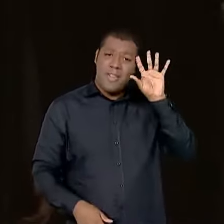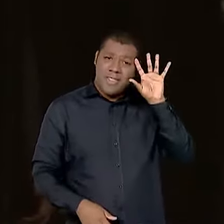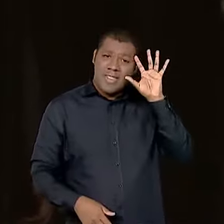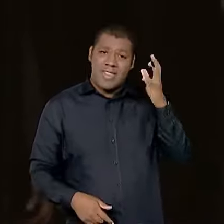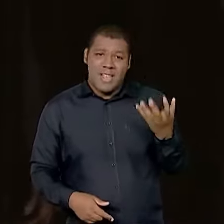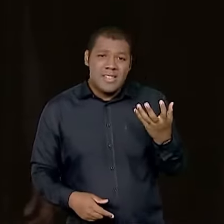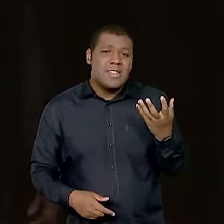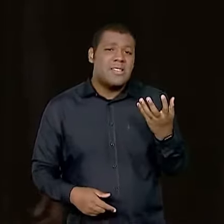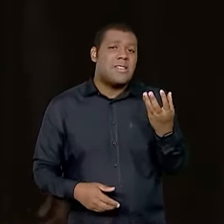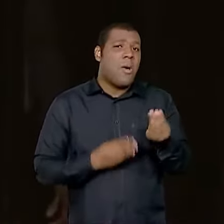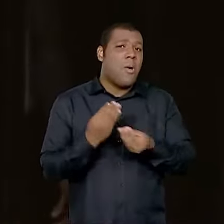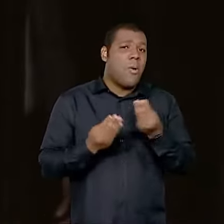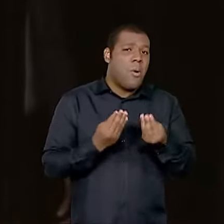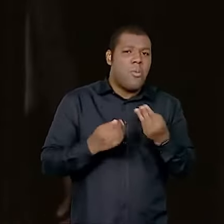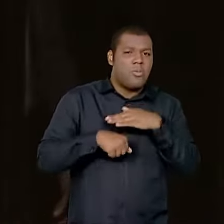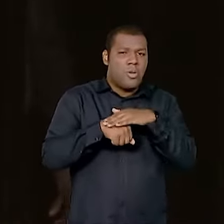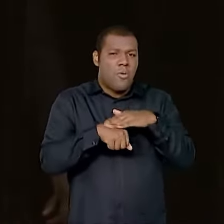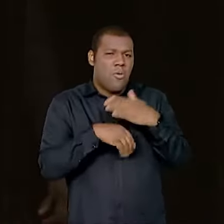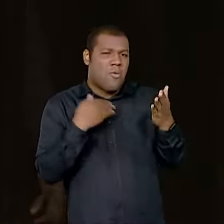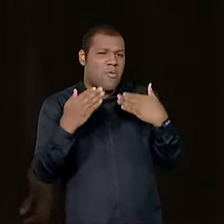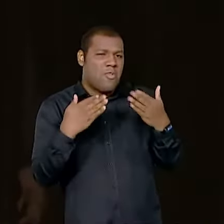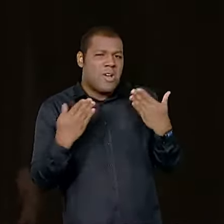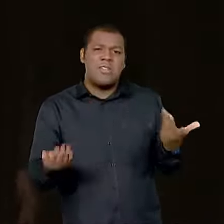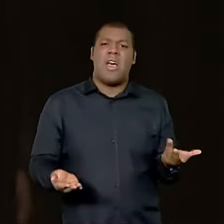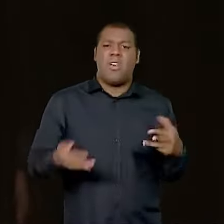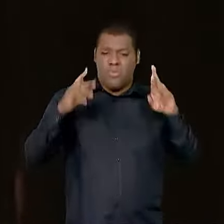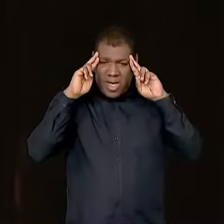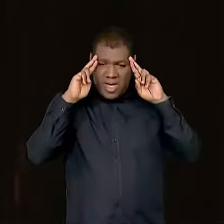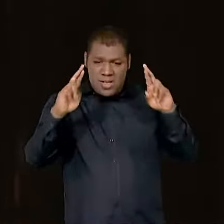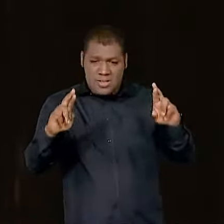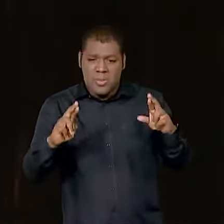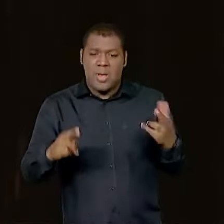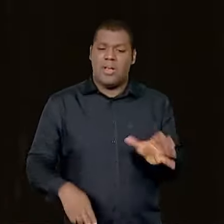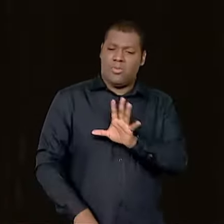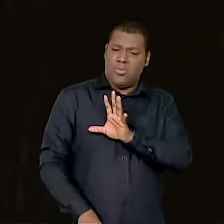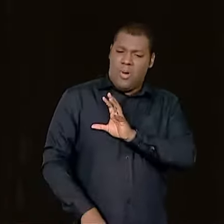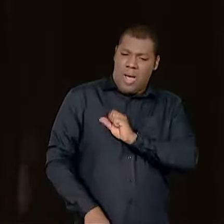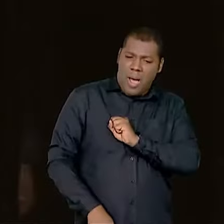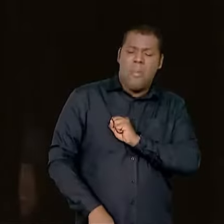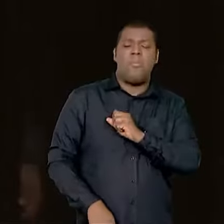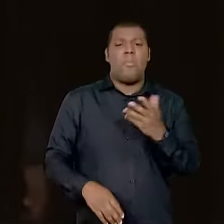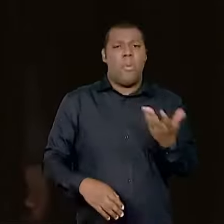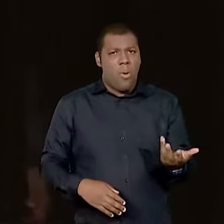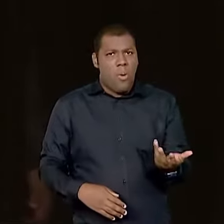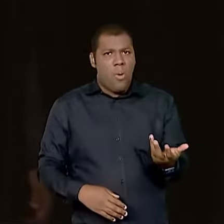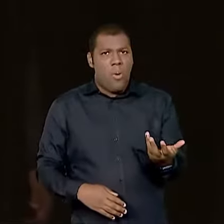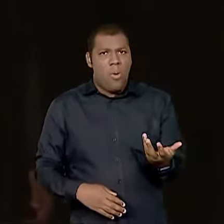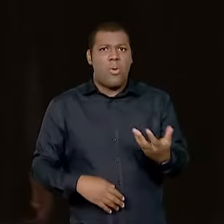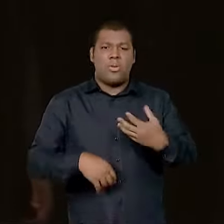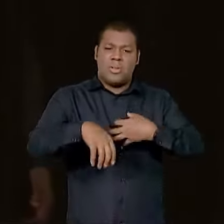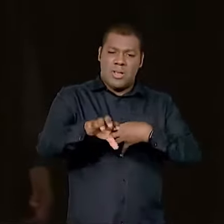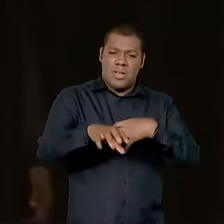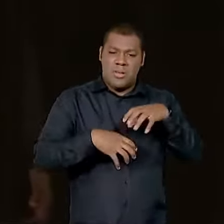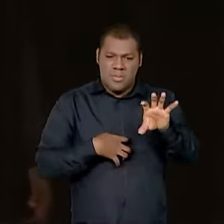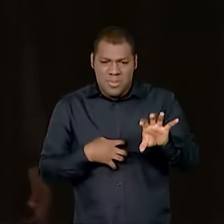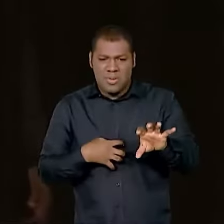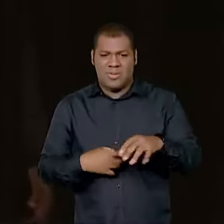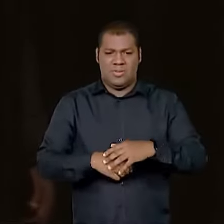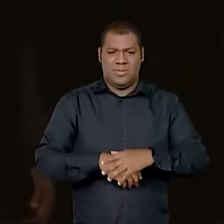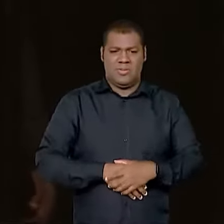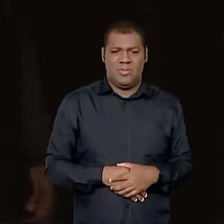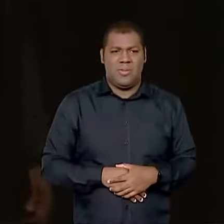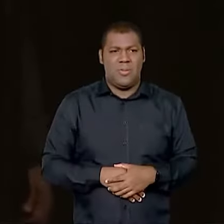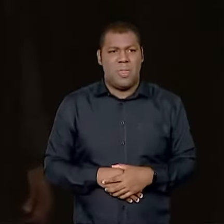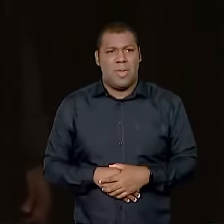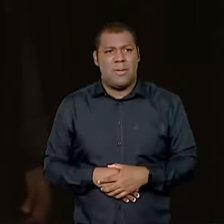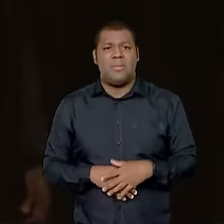diálogo. Pregar um pouco mais de respeito, de solidariedade, de amor ao próximo, conter um pouco esse avanço